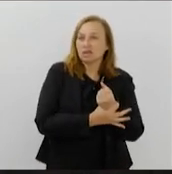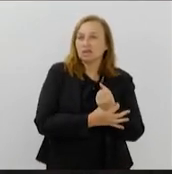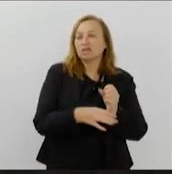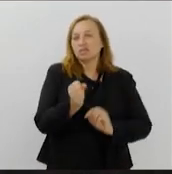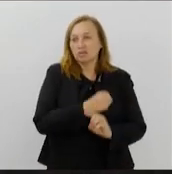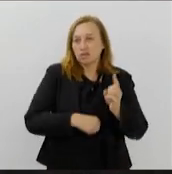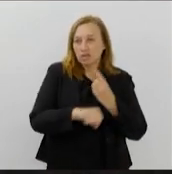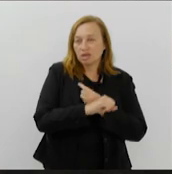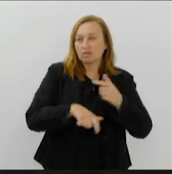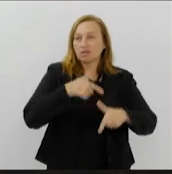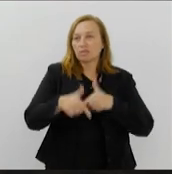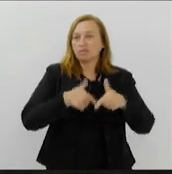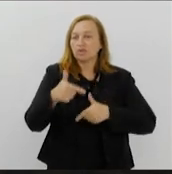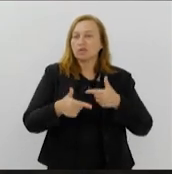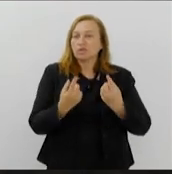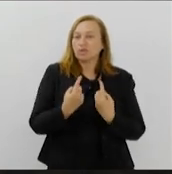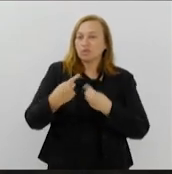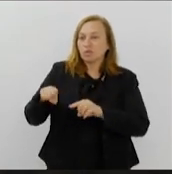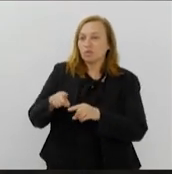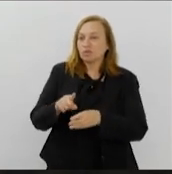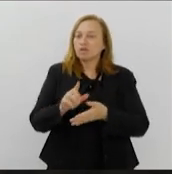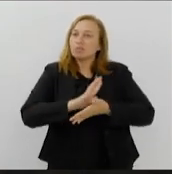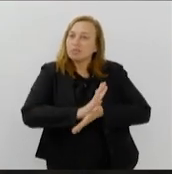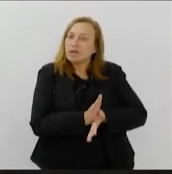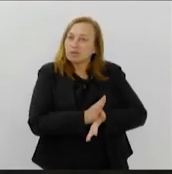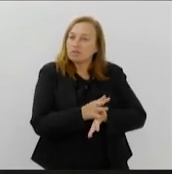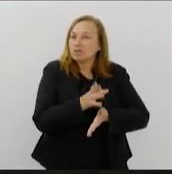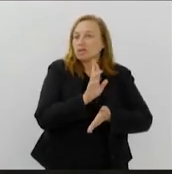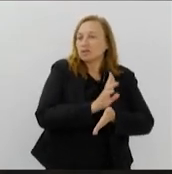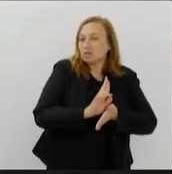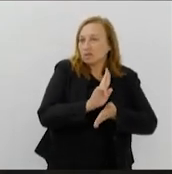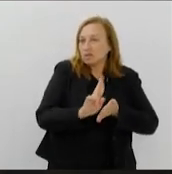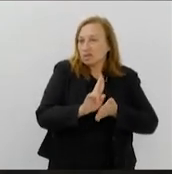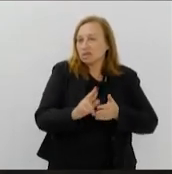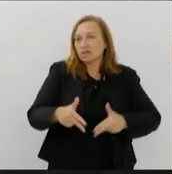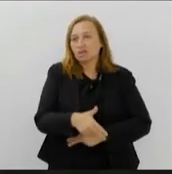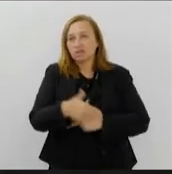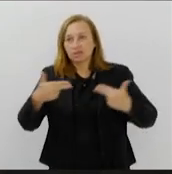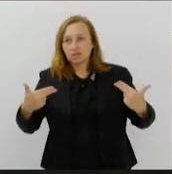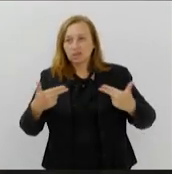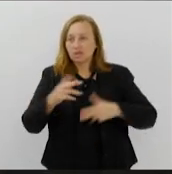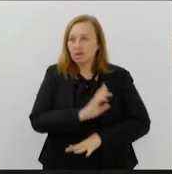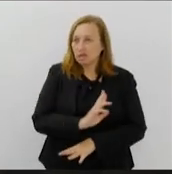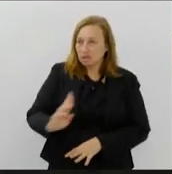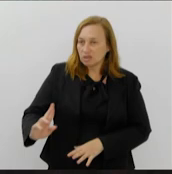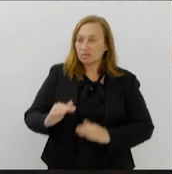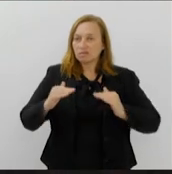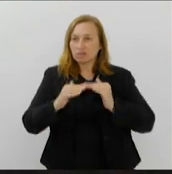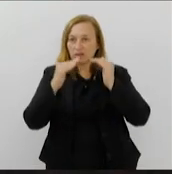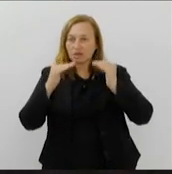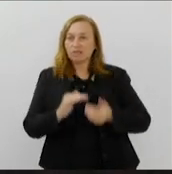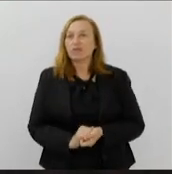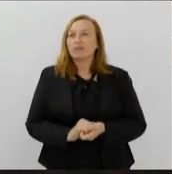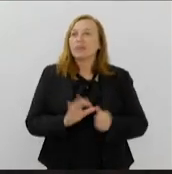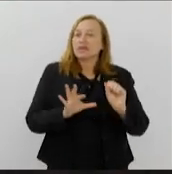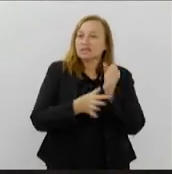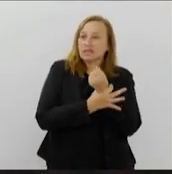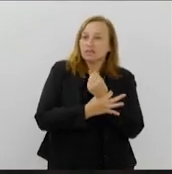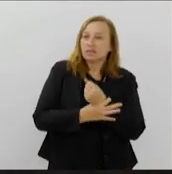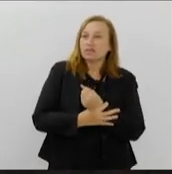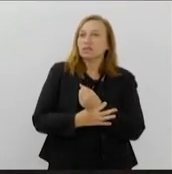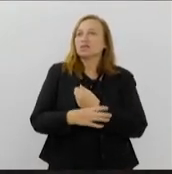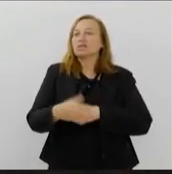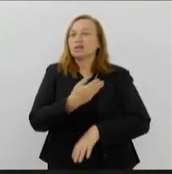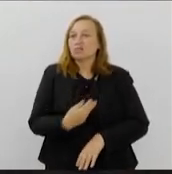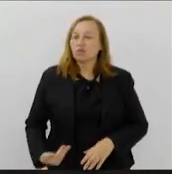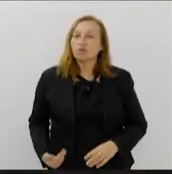favorável, de Combate às Discriminações e Preconceitos de Raça, Cor, Etnia, Religião e Procedência Nacional favorável, de Segurança Pública e